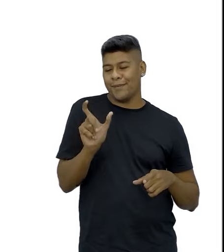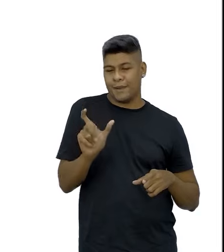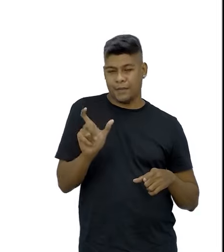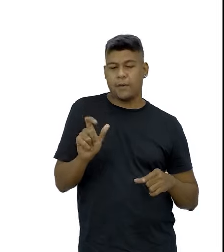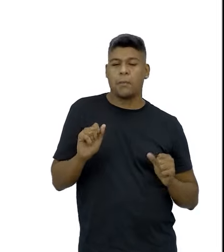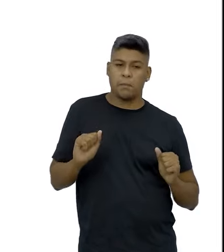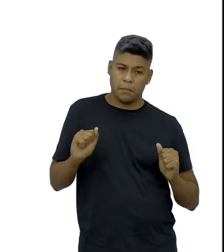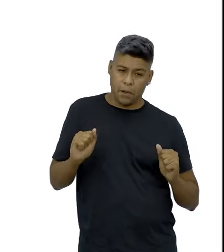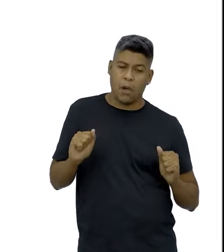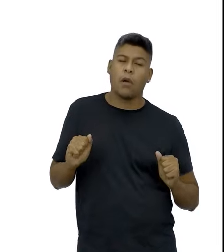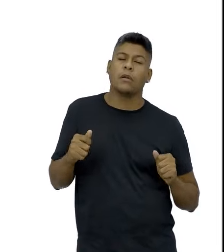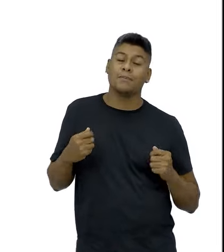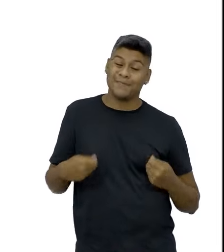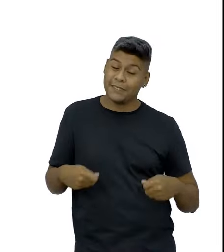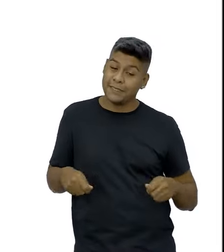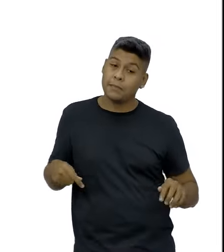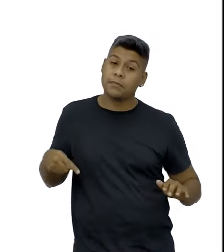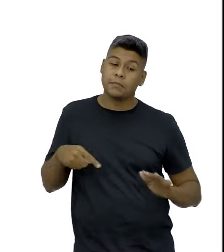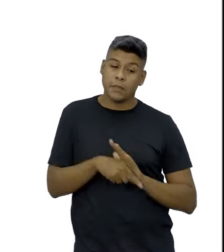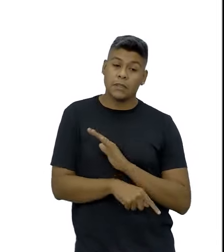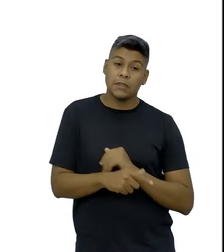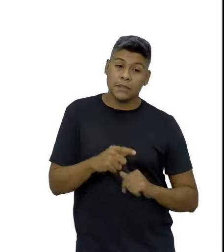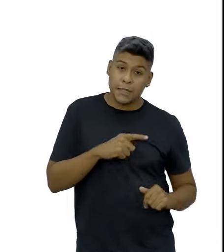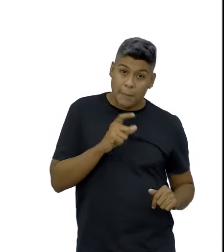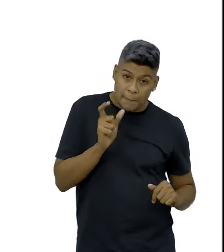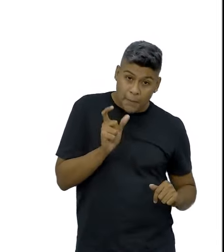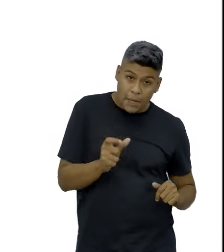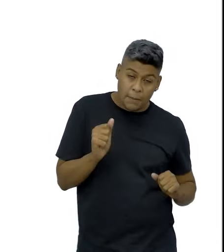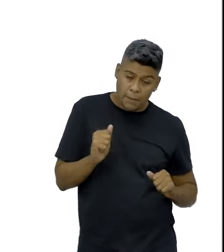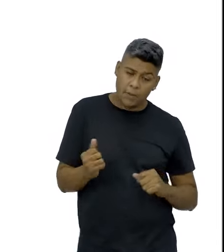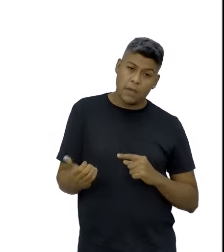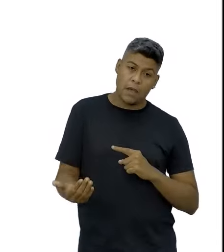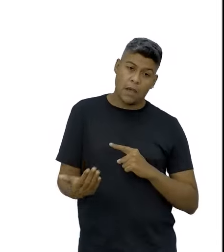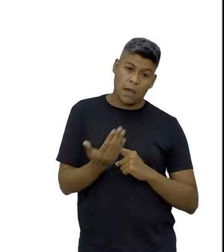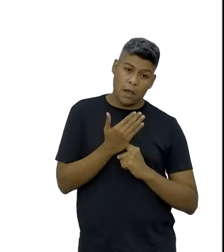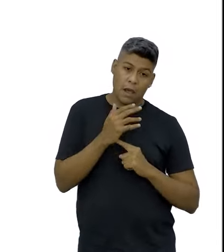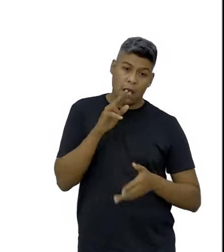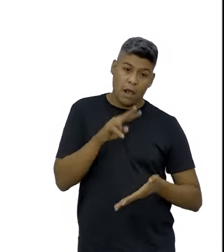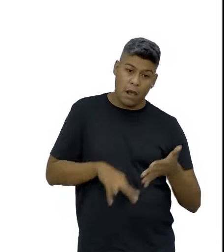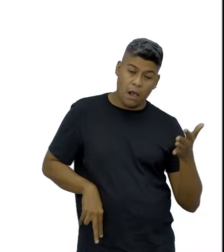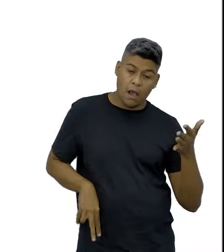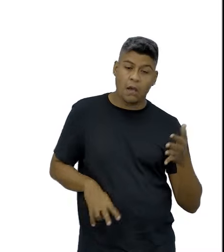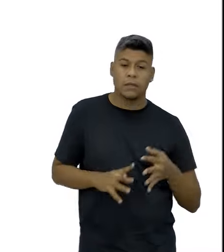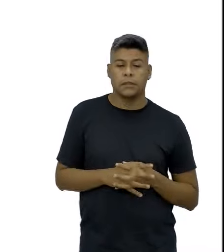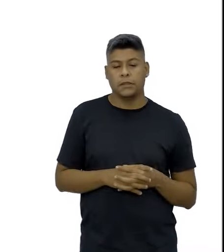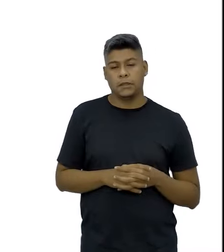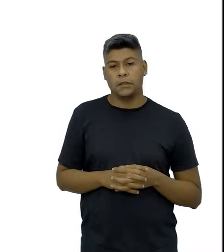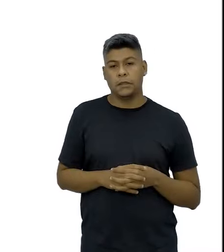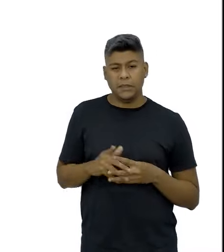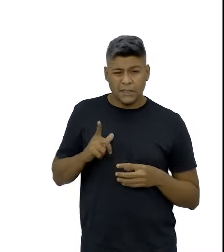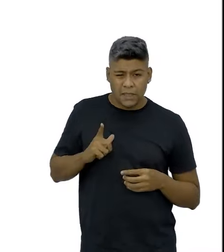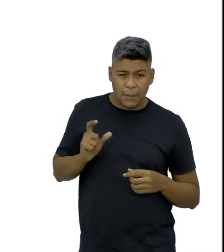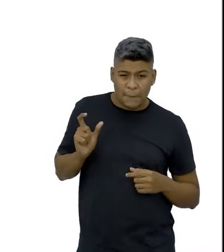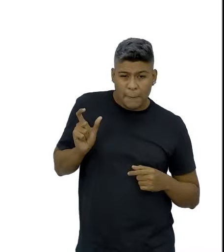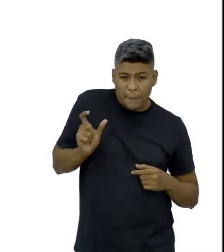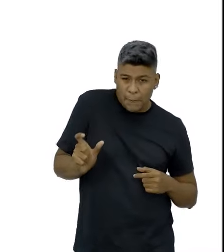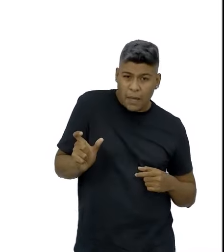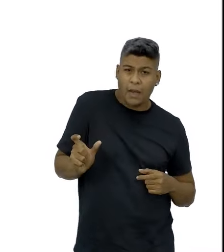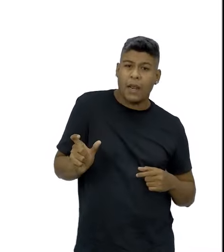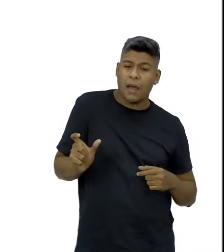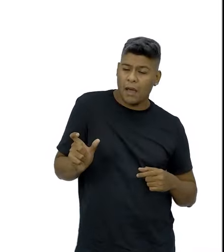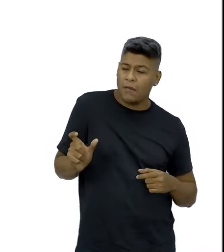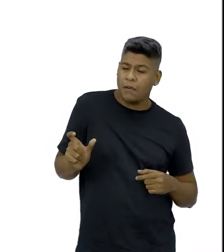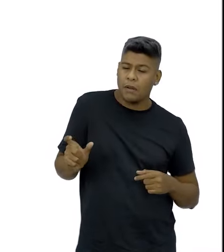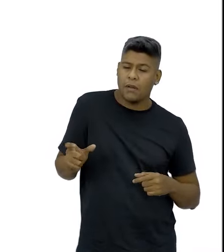e devemos perguntar: há alguma palavra que pode nos ajudar a ler corda? Alguma palavra que comece ou termine